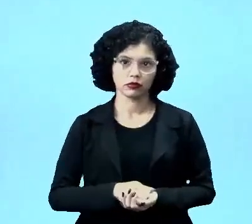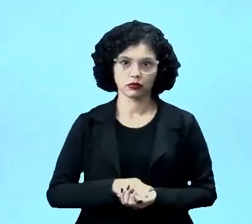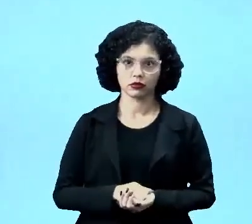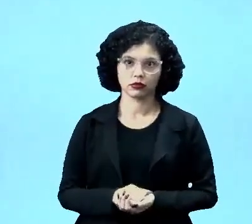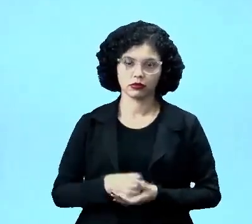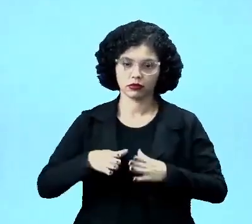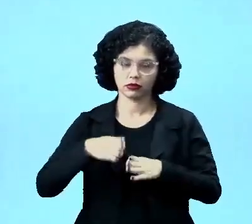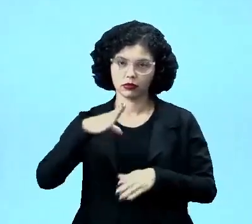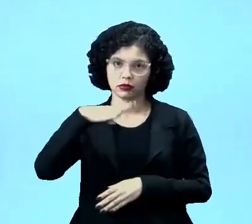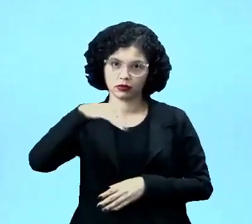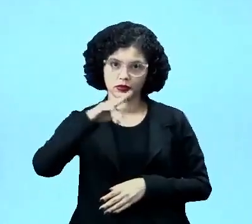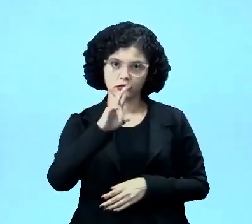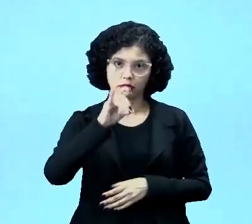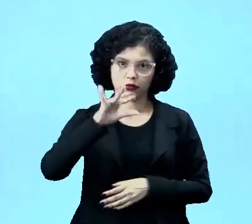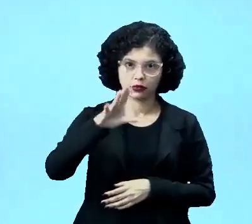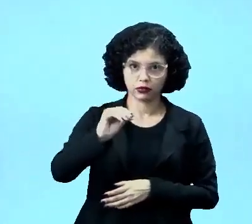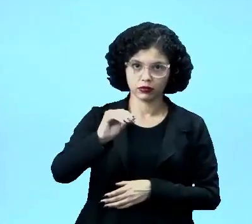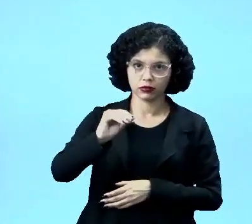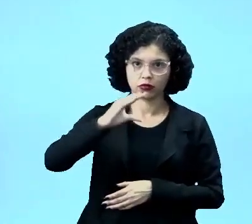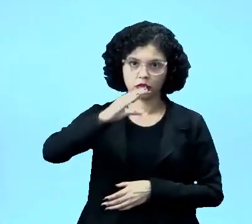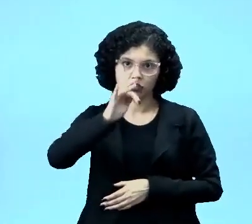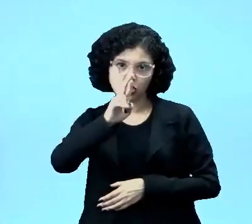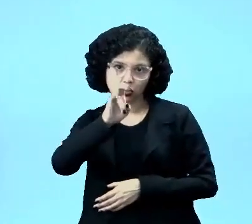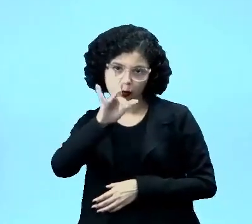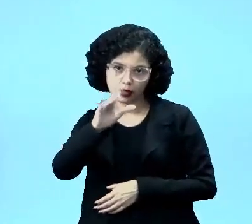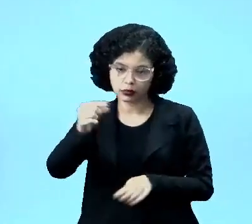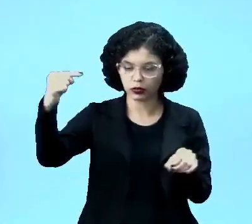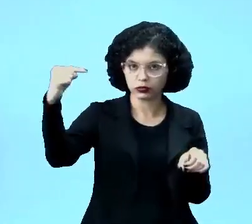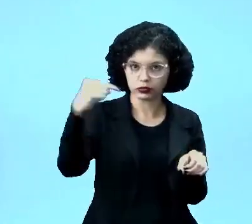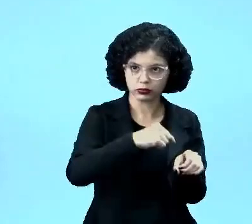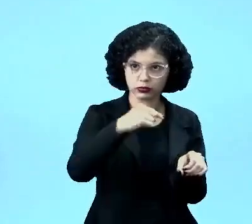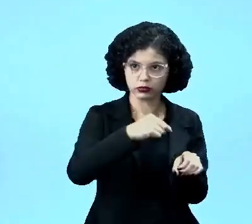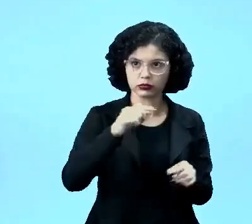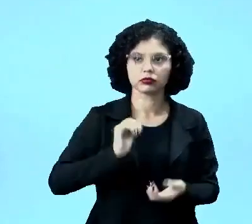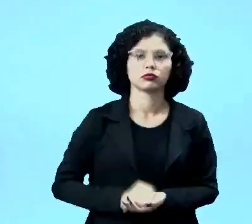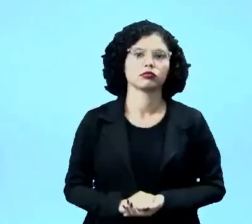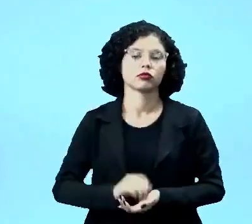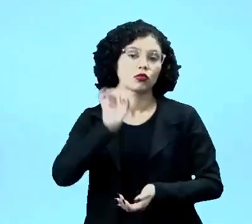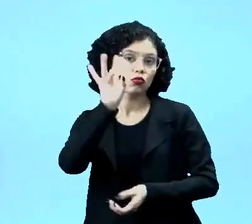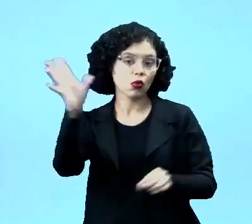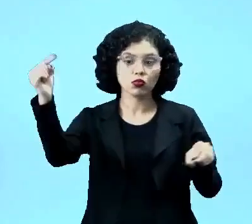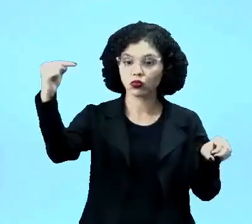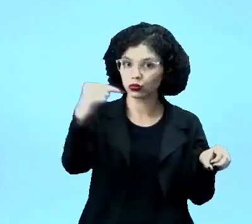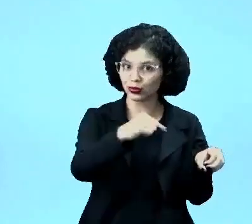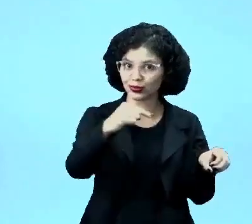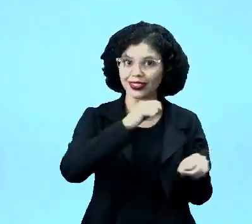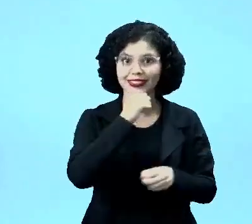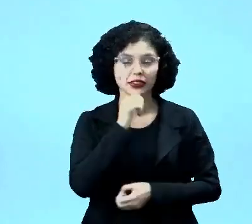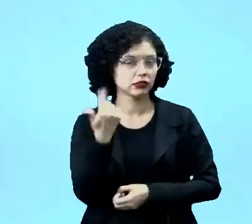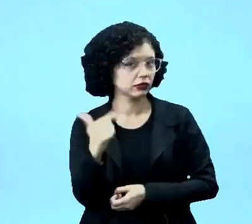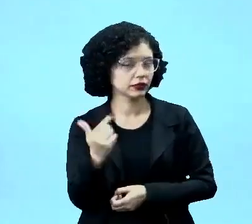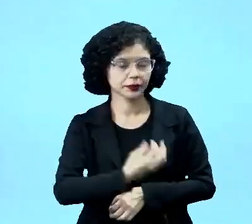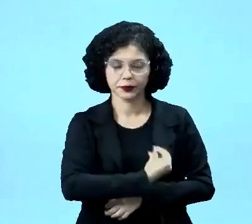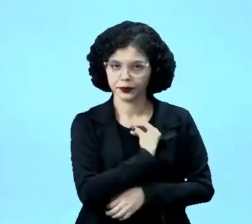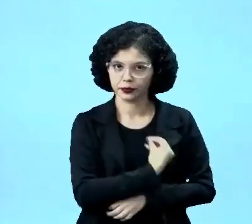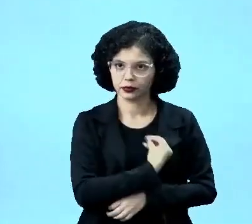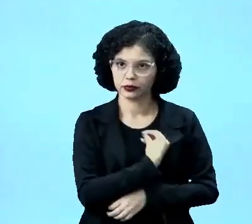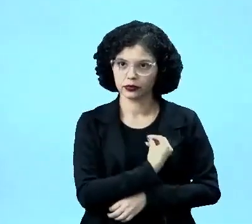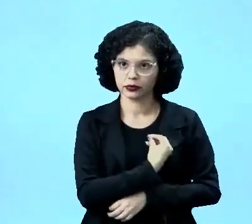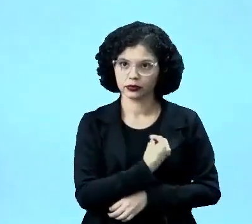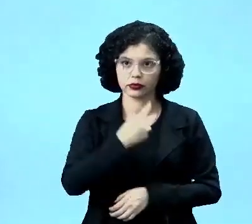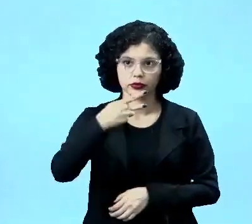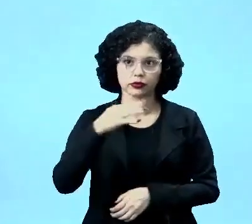membrana plasmática, o citoplasma e o núcleo. Só que esse núcleo, ele não vai estar presente na